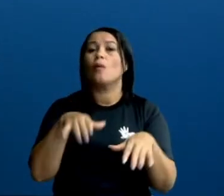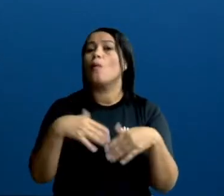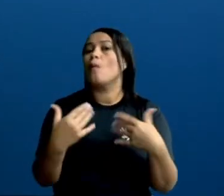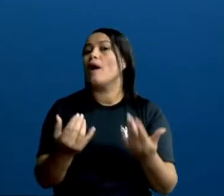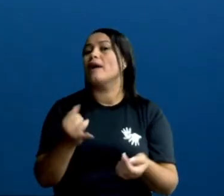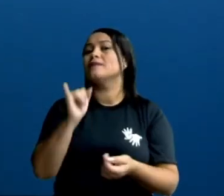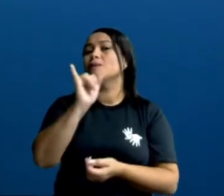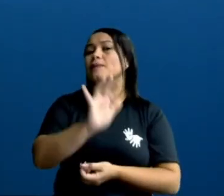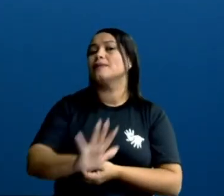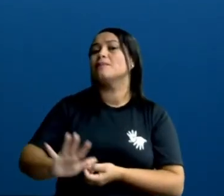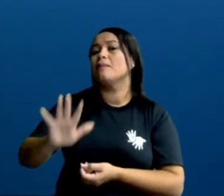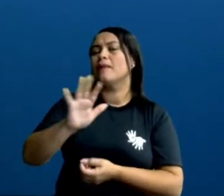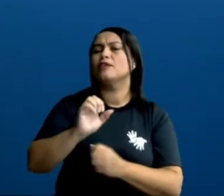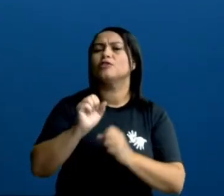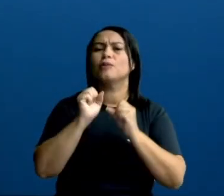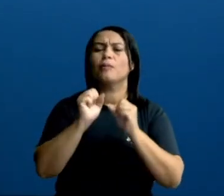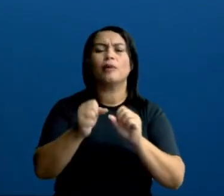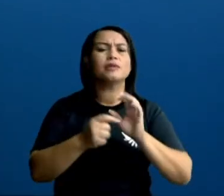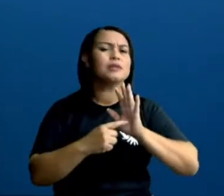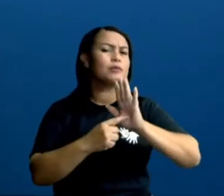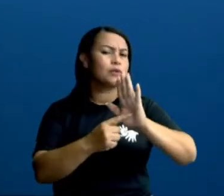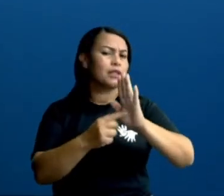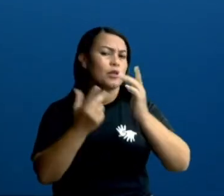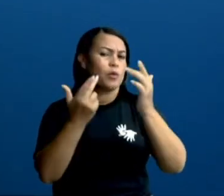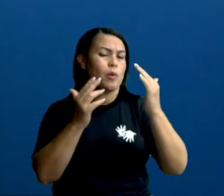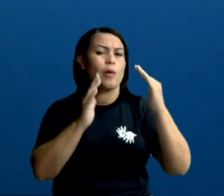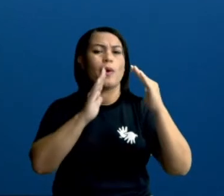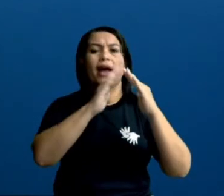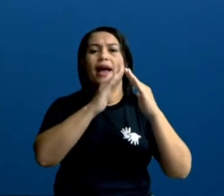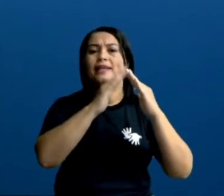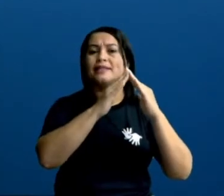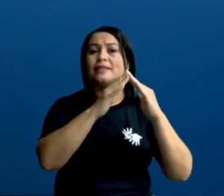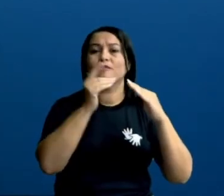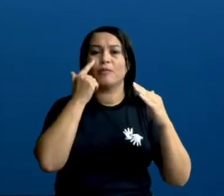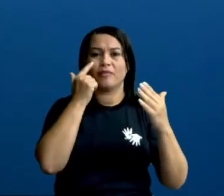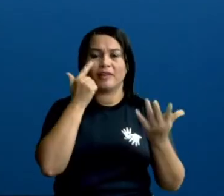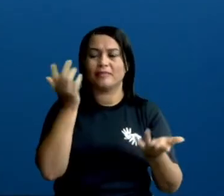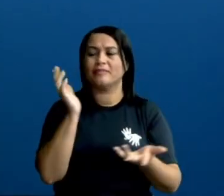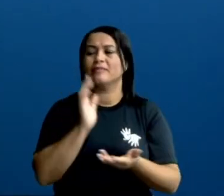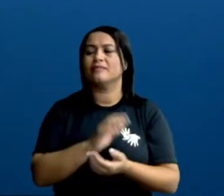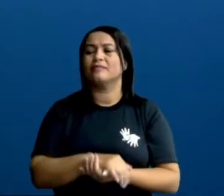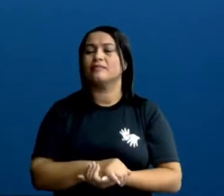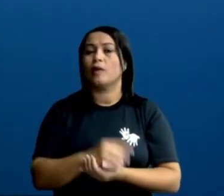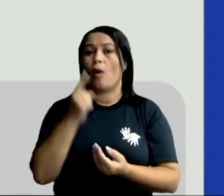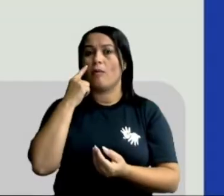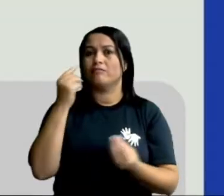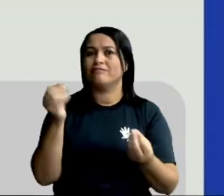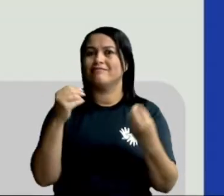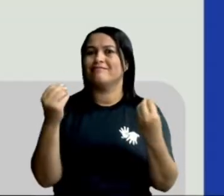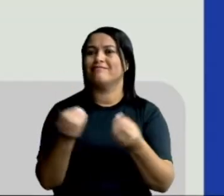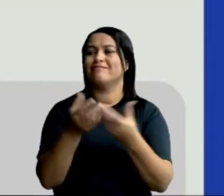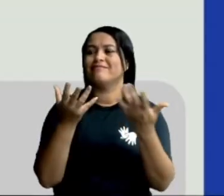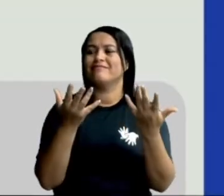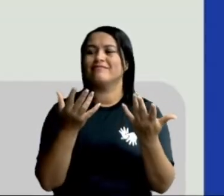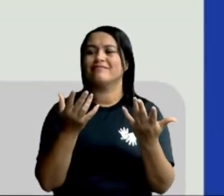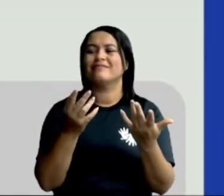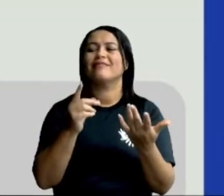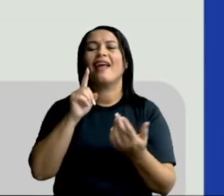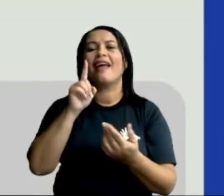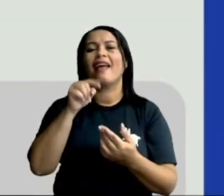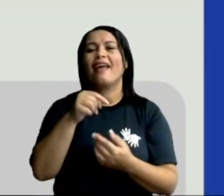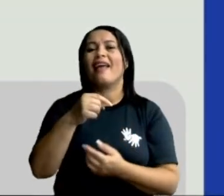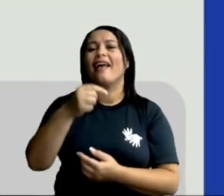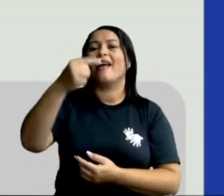as figuras que representam a casinha? Vamos lá? Olha o passe de mágica. É a